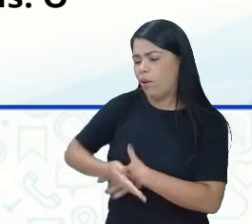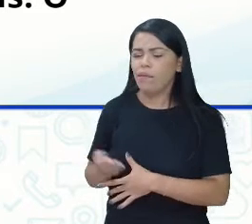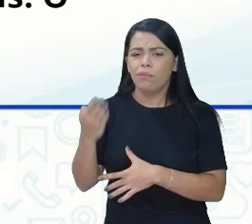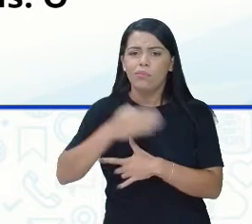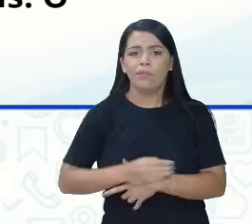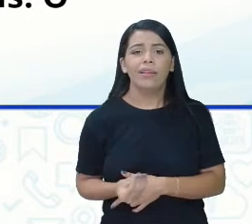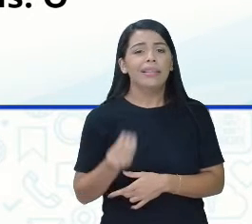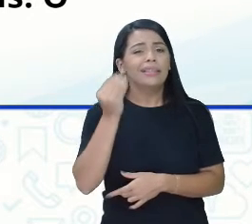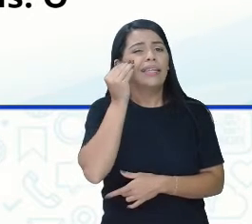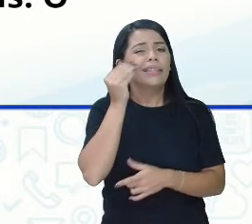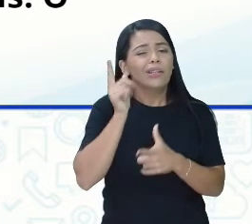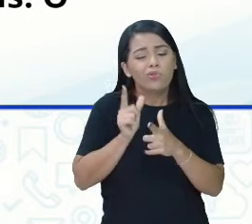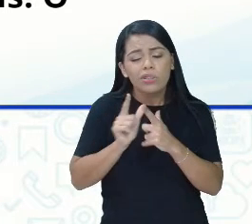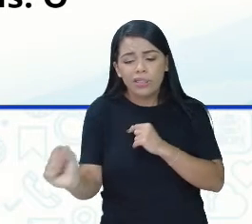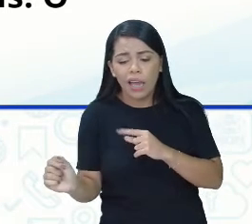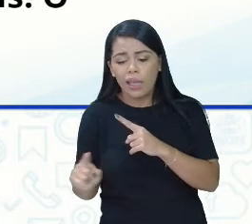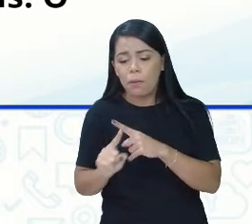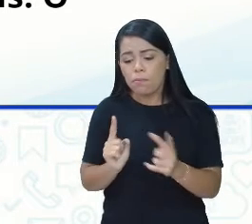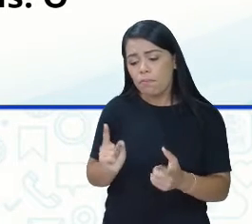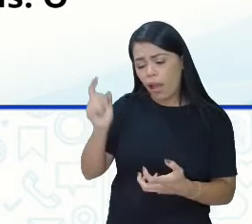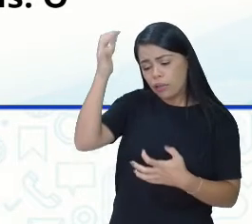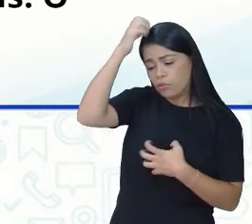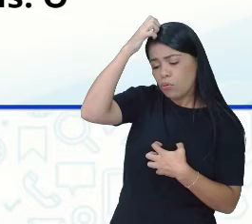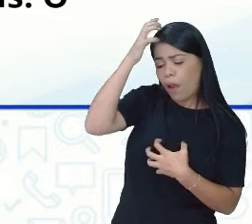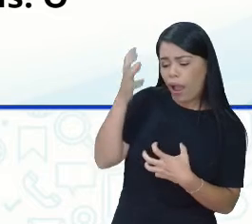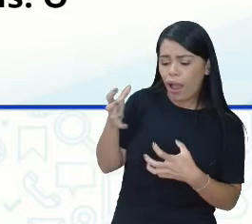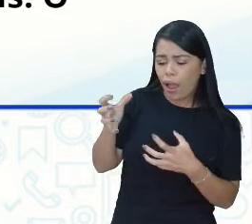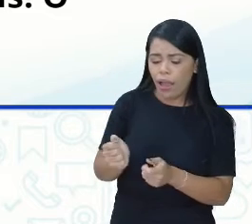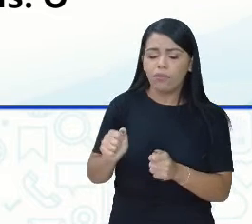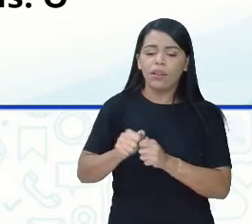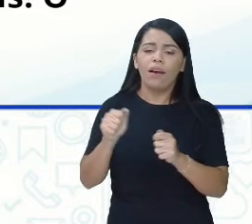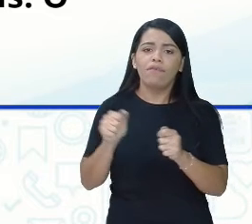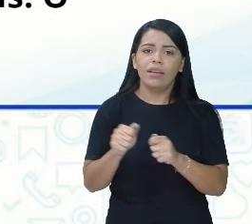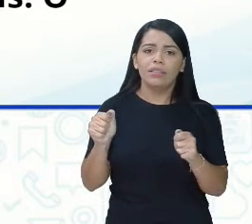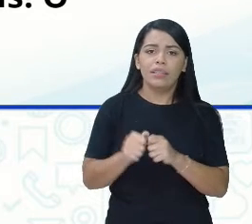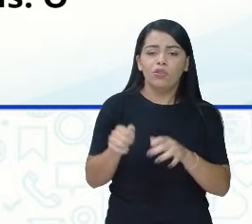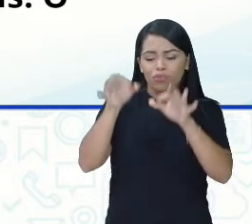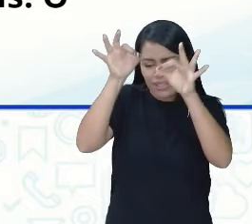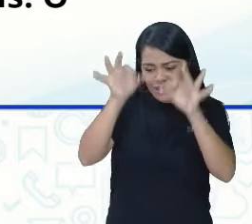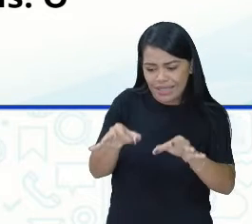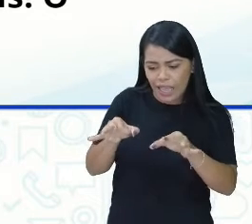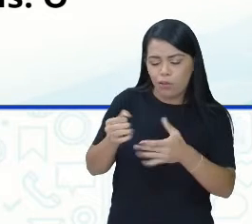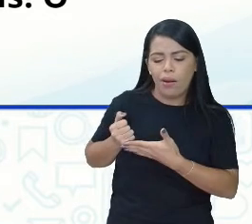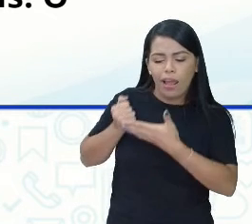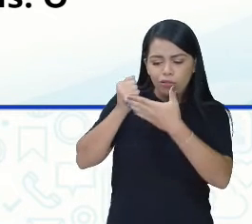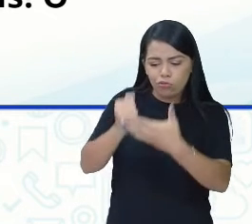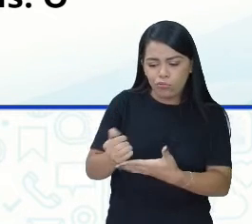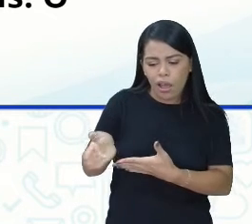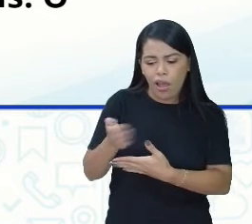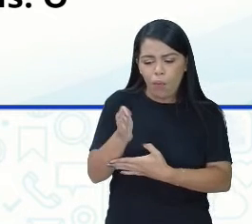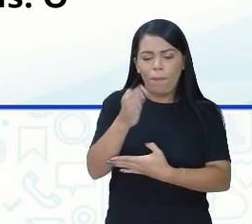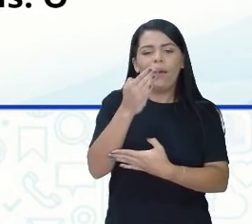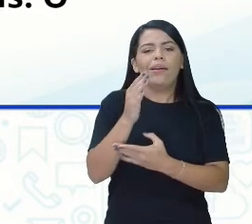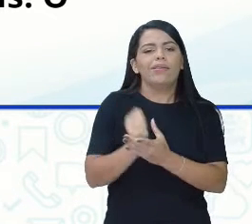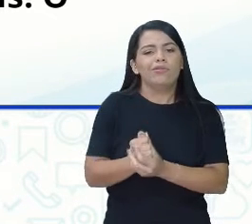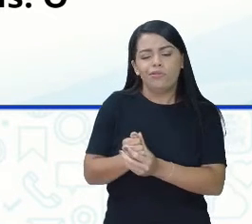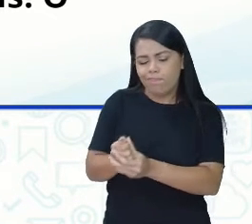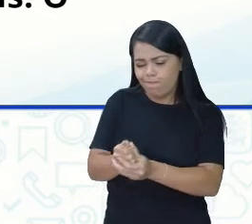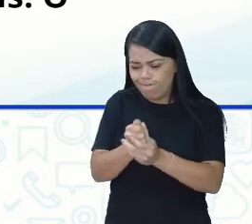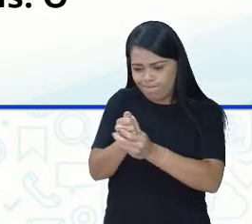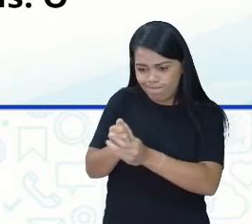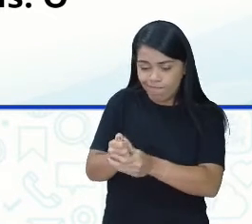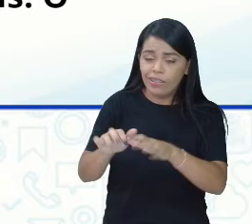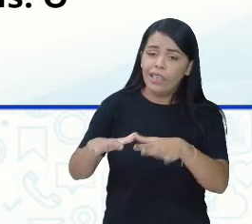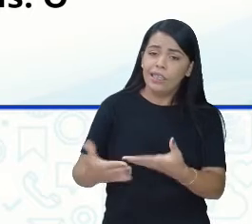tentando se soltar, mas o macaco, convencido de que estava fazendo bem para ele, não o deixava escapulir. O